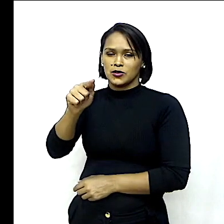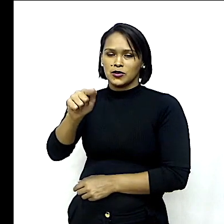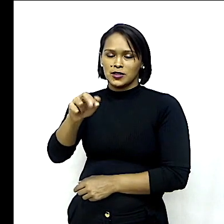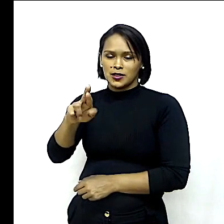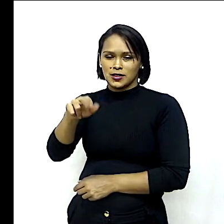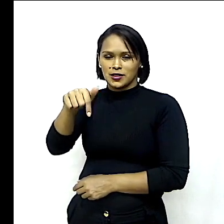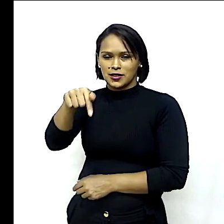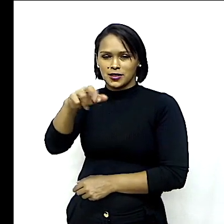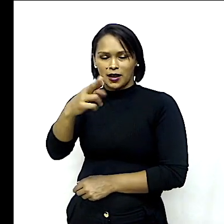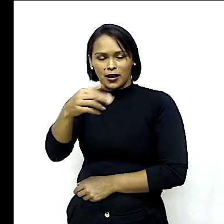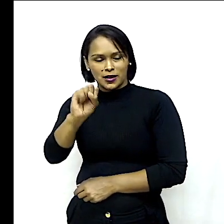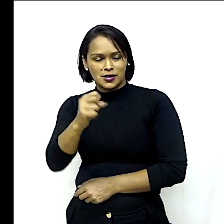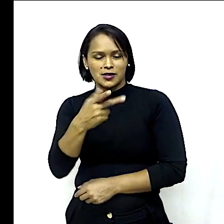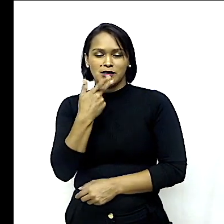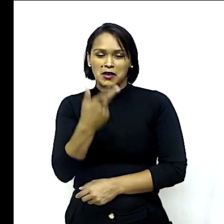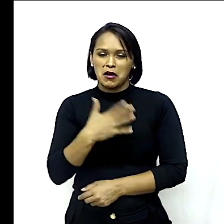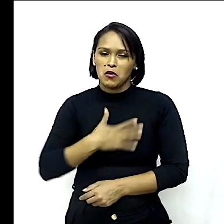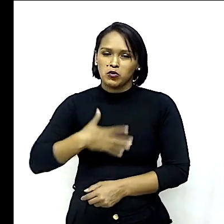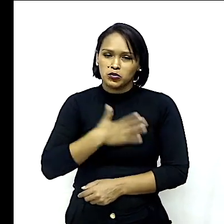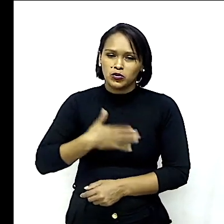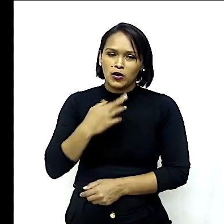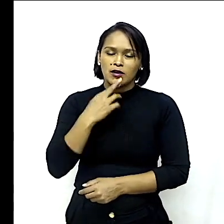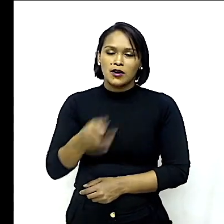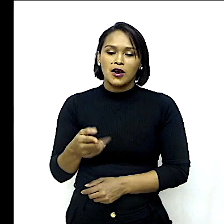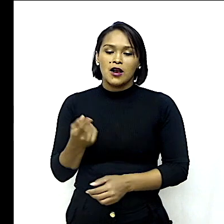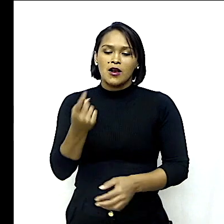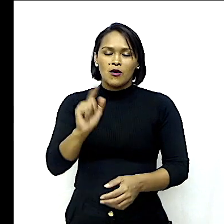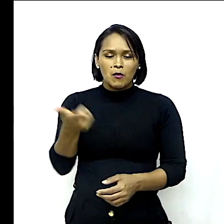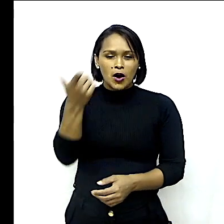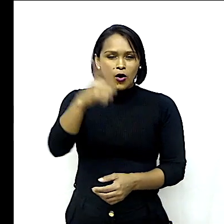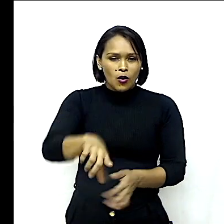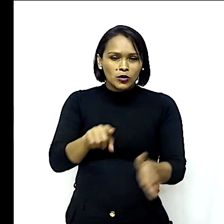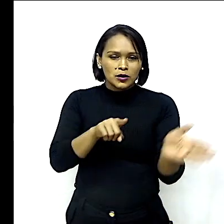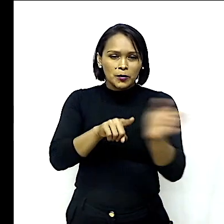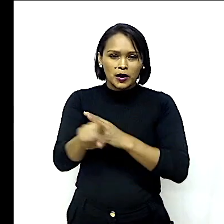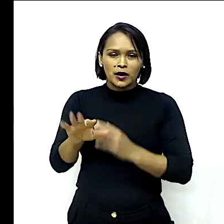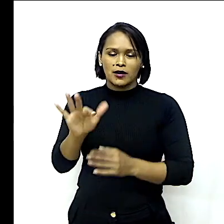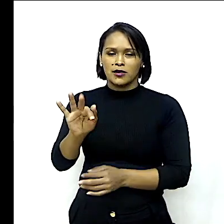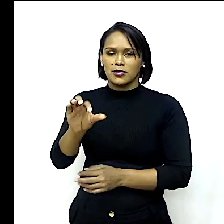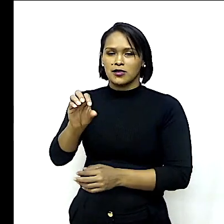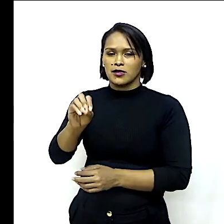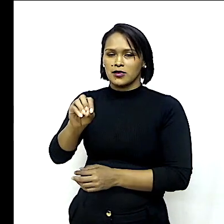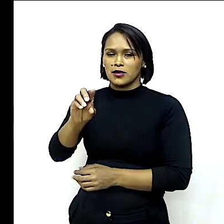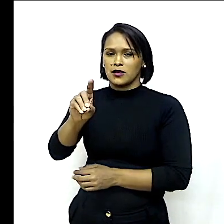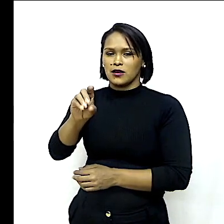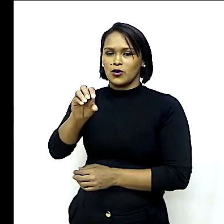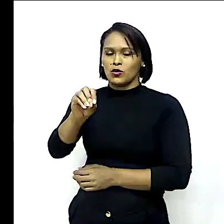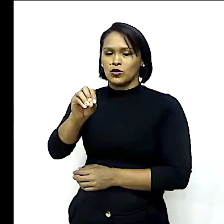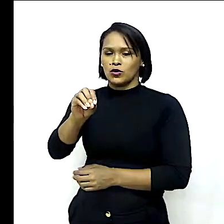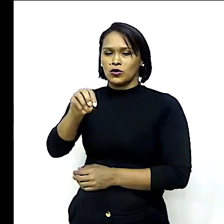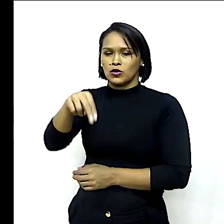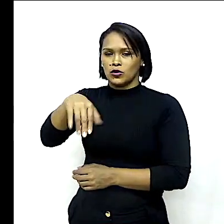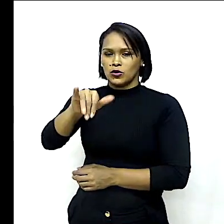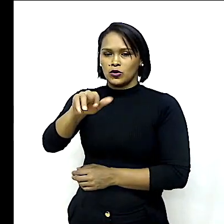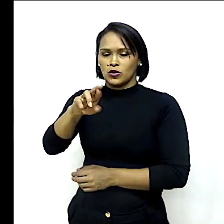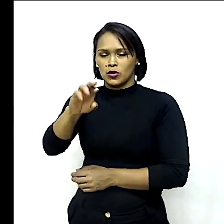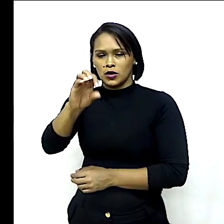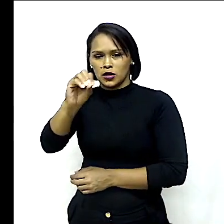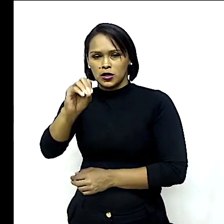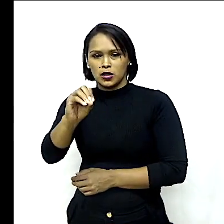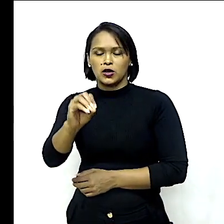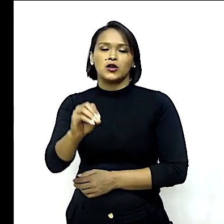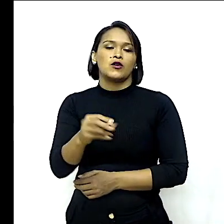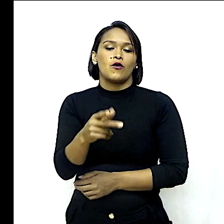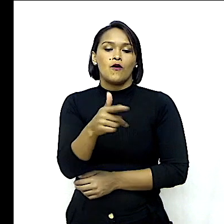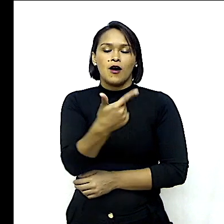e eu vou passar então a outra pergunta de Teodomiro Diniz Camargos vice-presidente da fiemg e